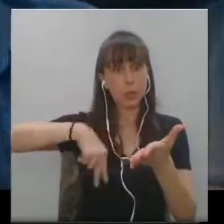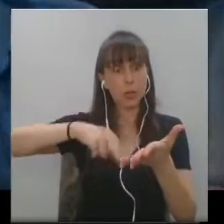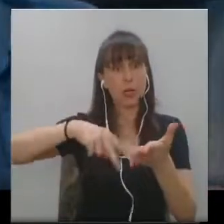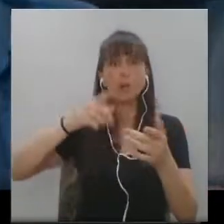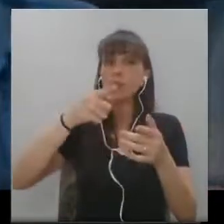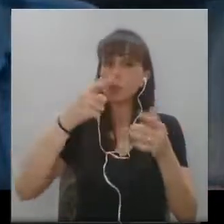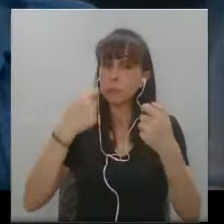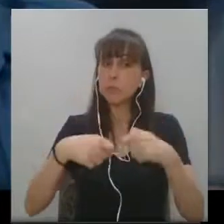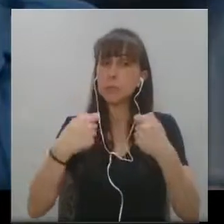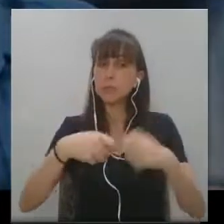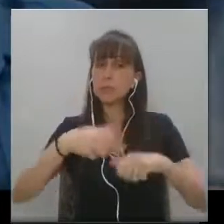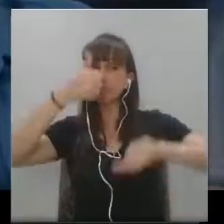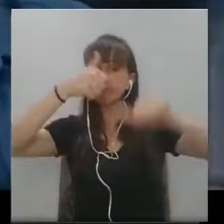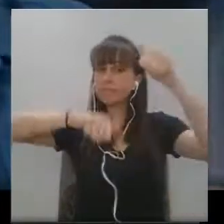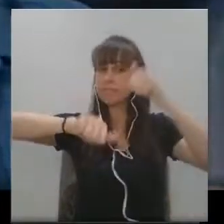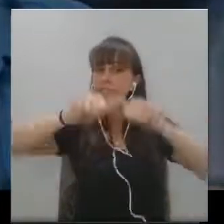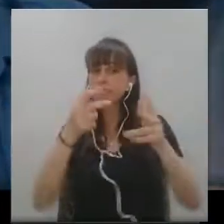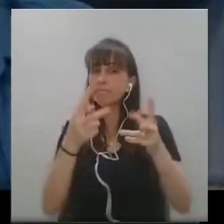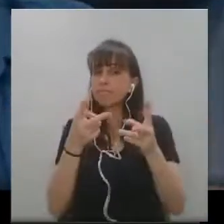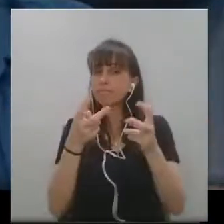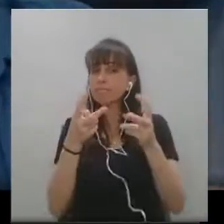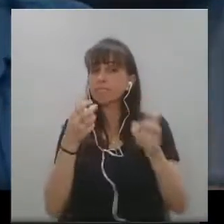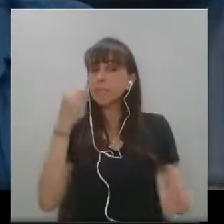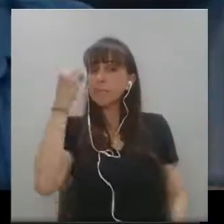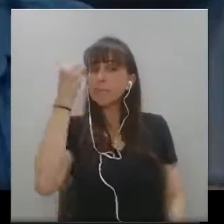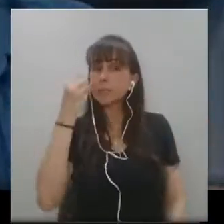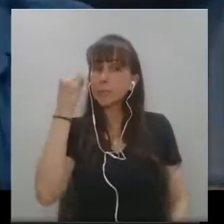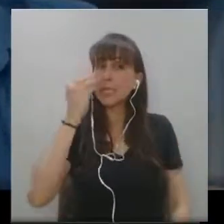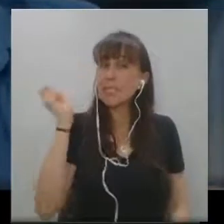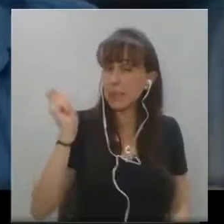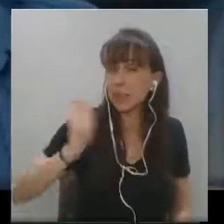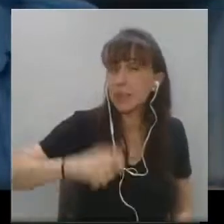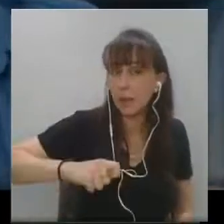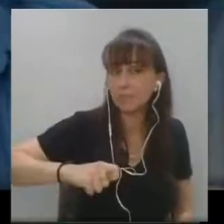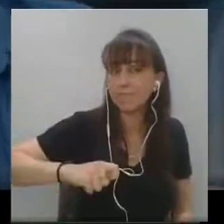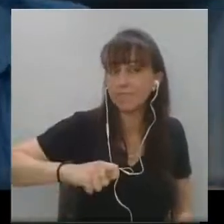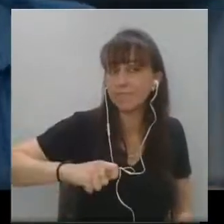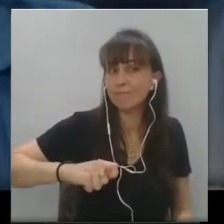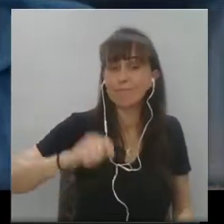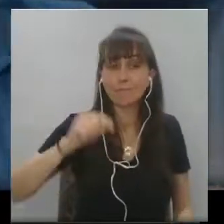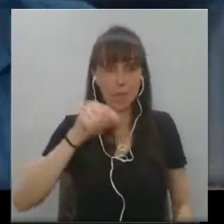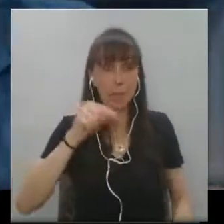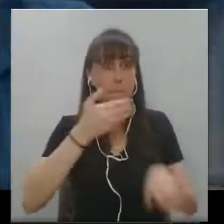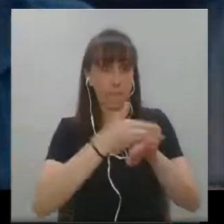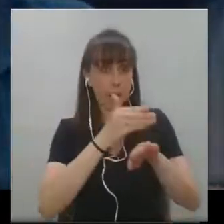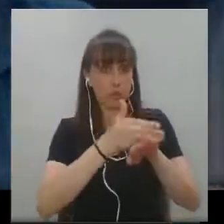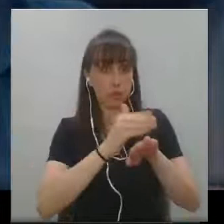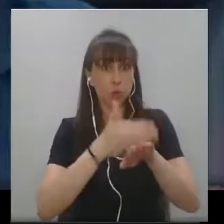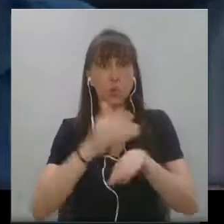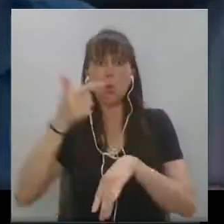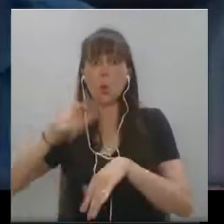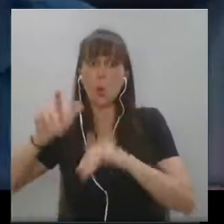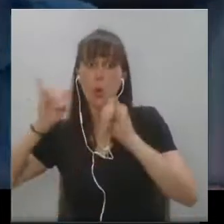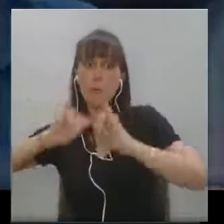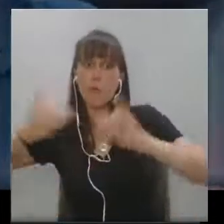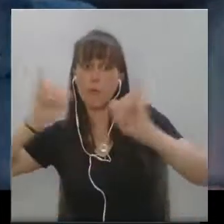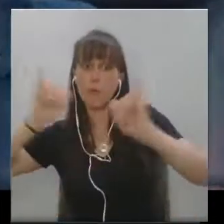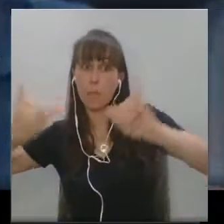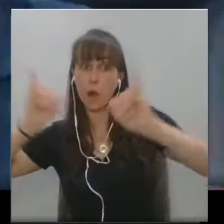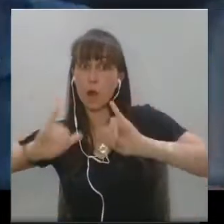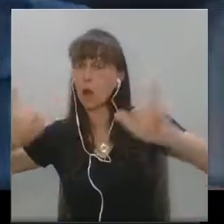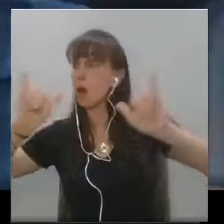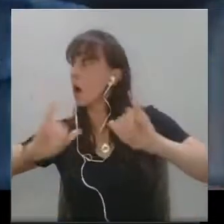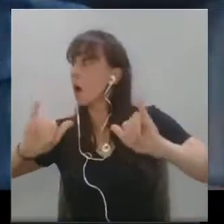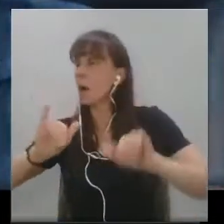e analisando a experiência, se aquilo ali realmente funciona. Esse é o livro prático. Um livro informativo, você lê ele